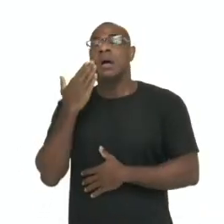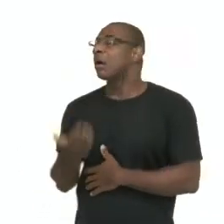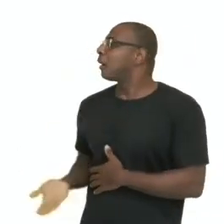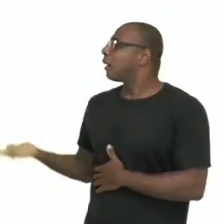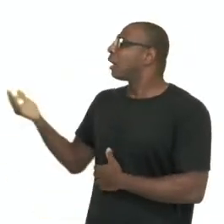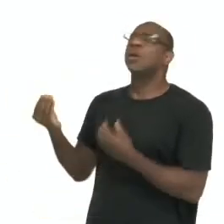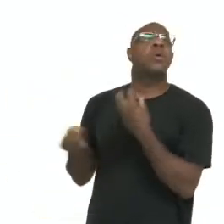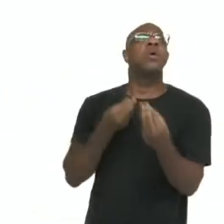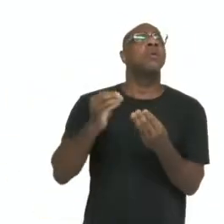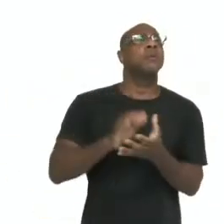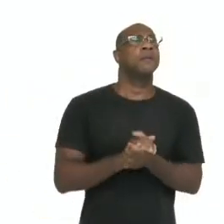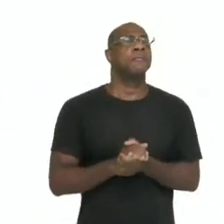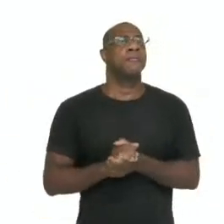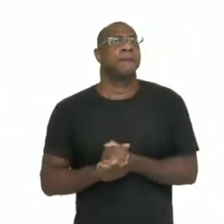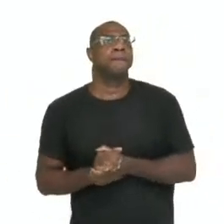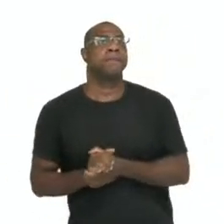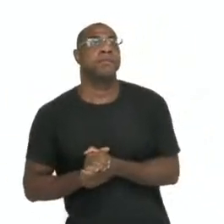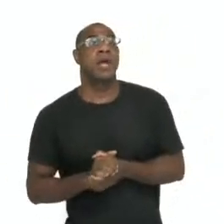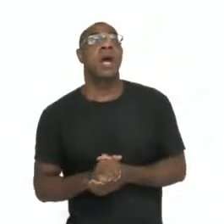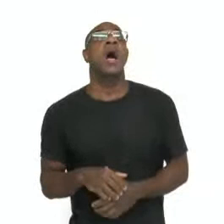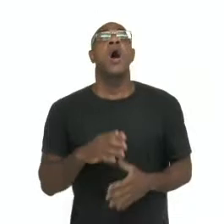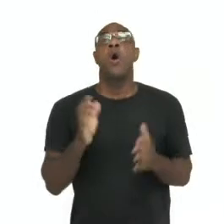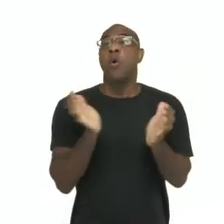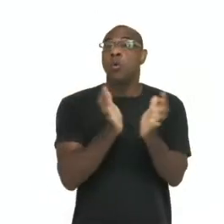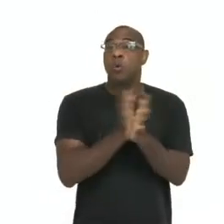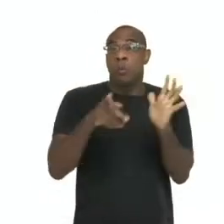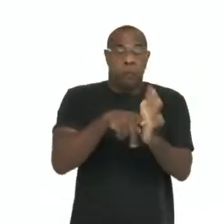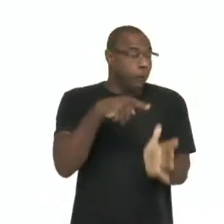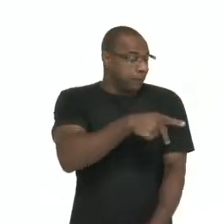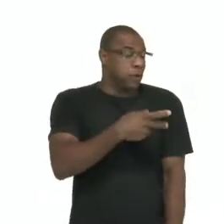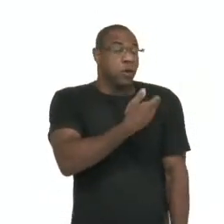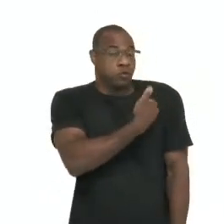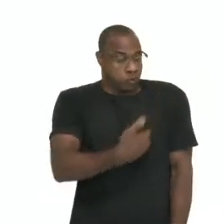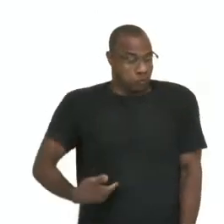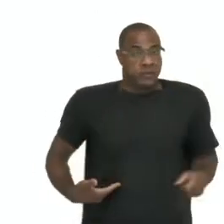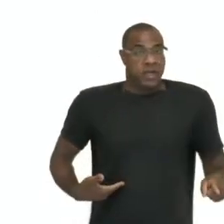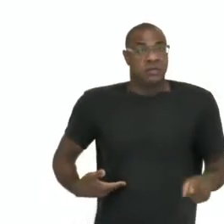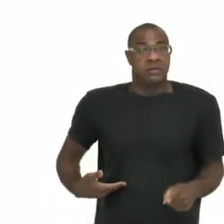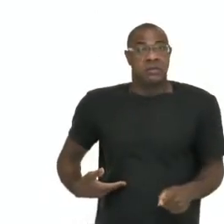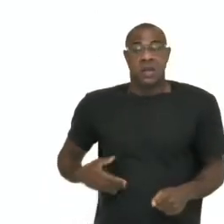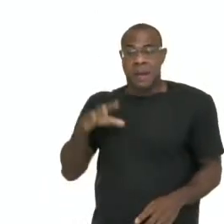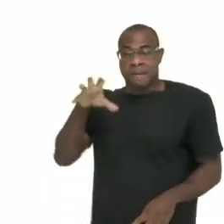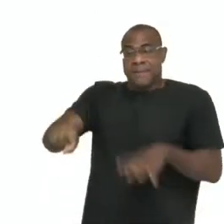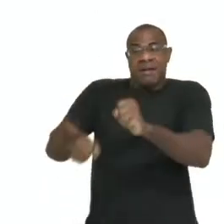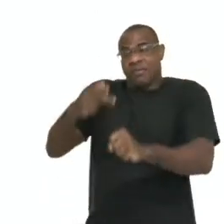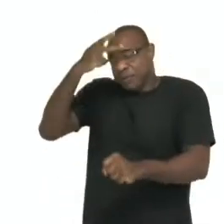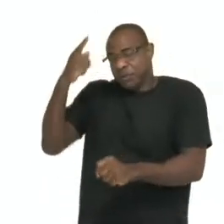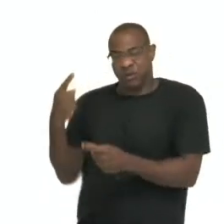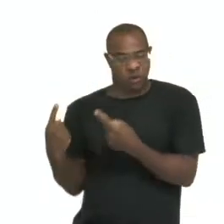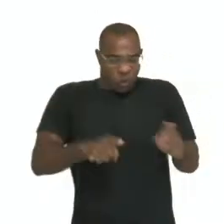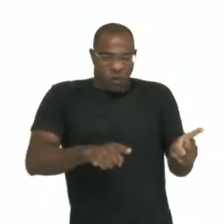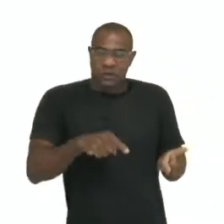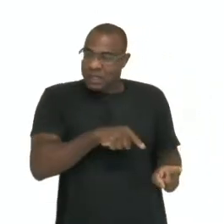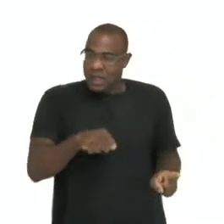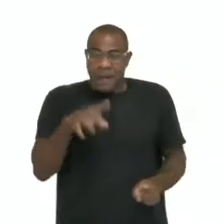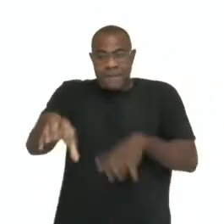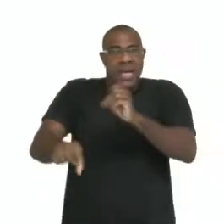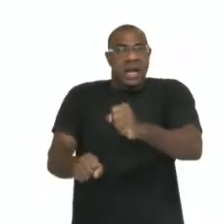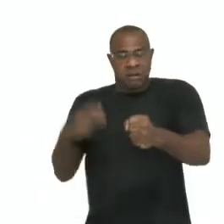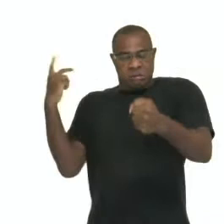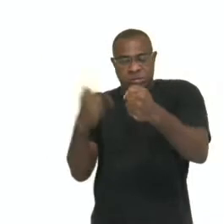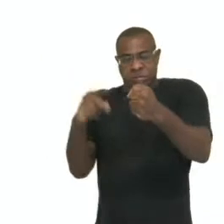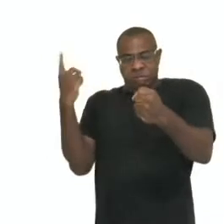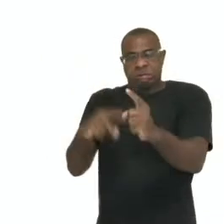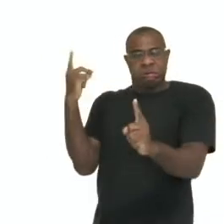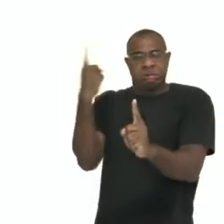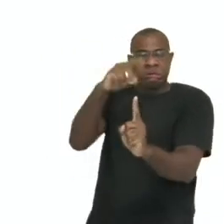subversivos, os agentes do governo praticavam espancamentos, afogamentos, choques elétricos e outras